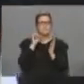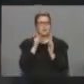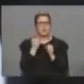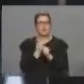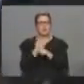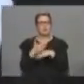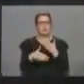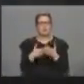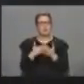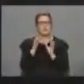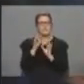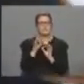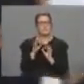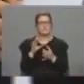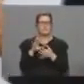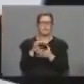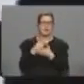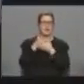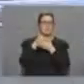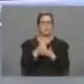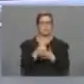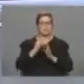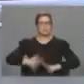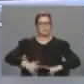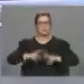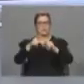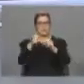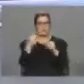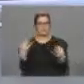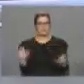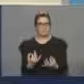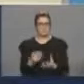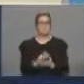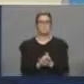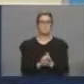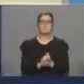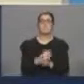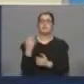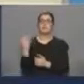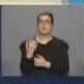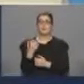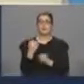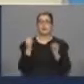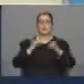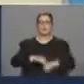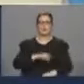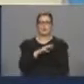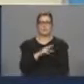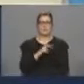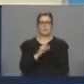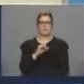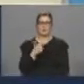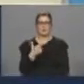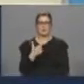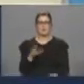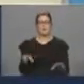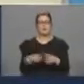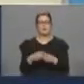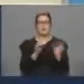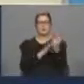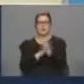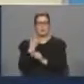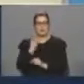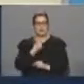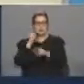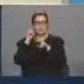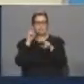em favor dos apoios ao seu desenvolvimento lembra que o acórdão de mayotte obrigar a comissão européia olhar com mais